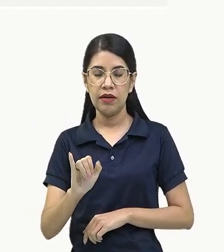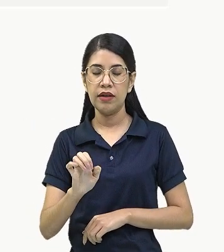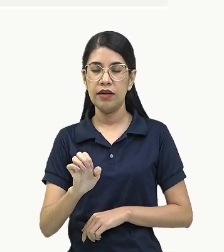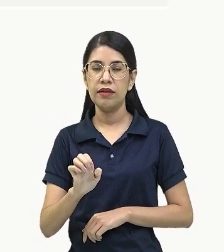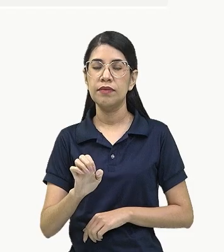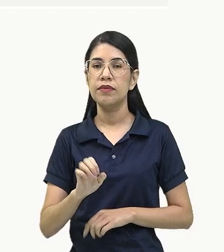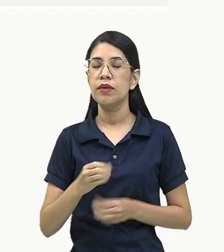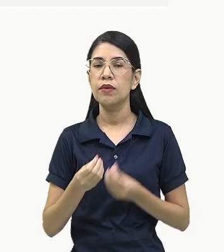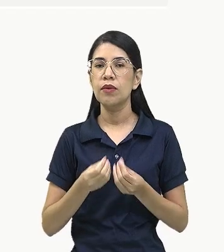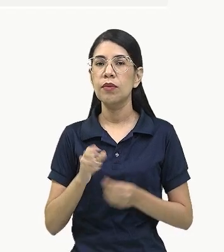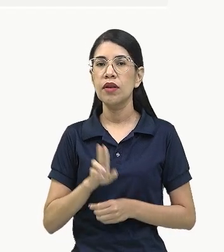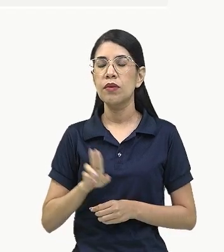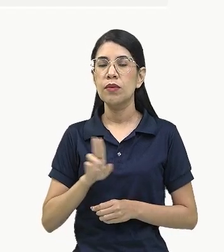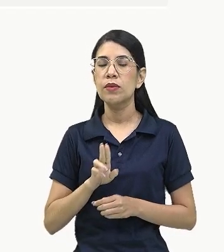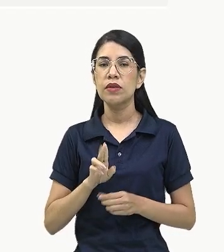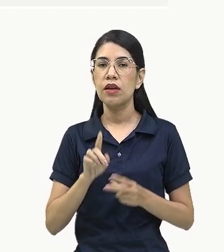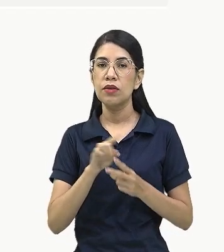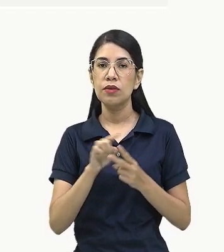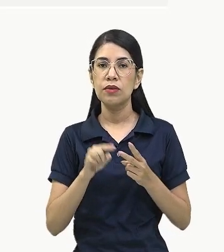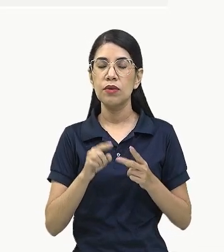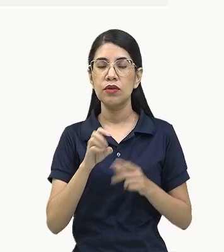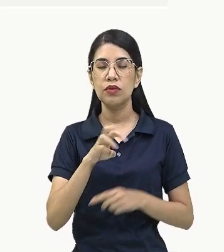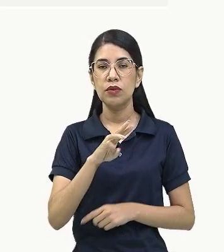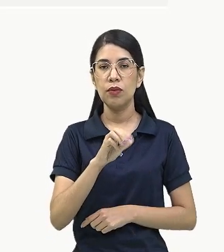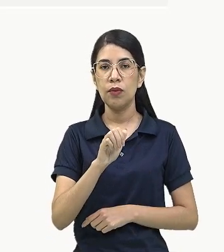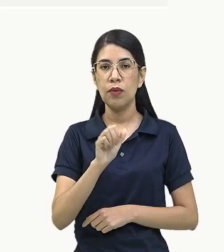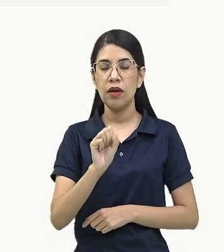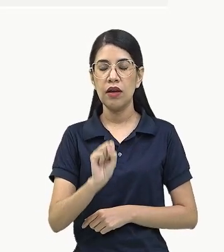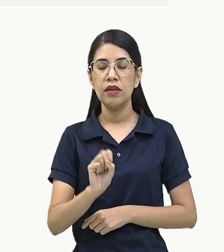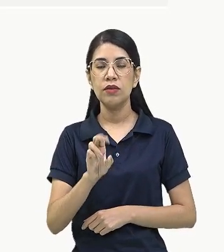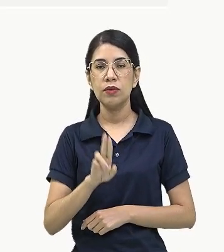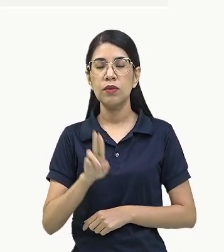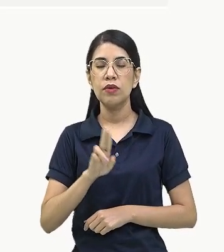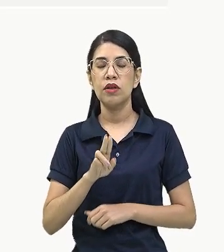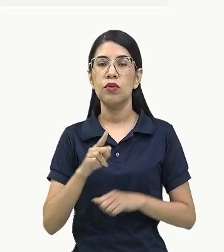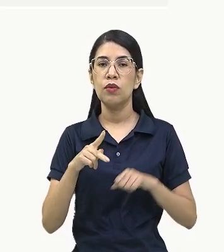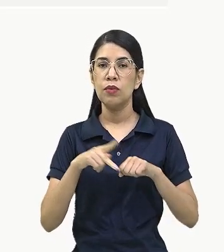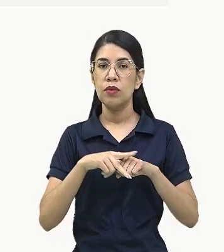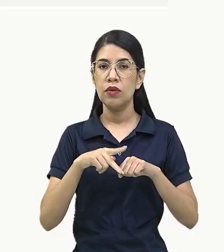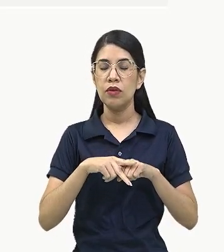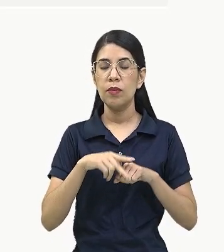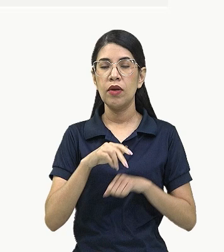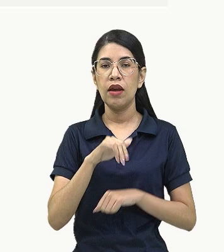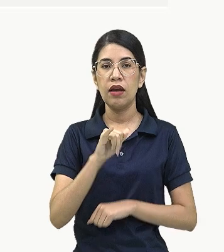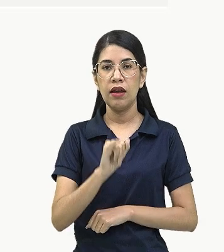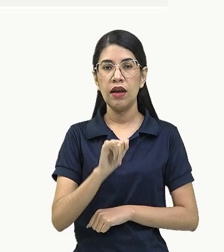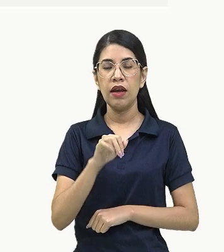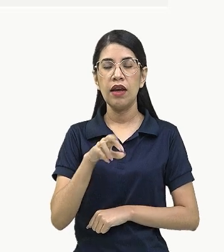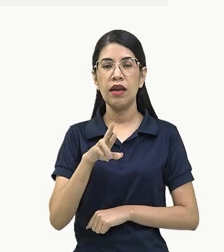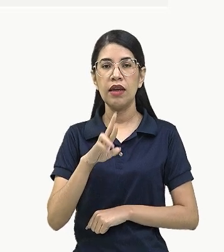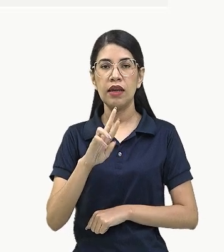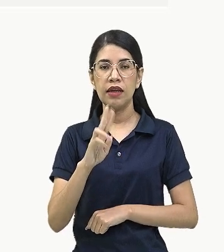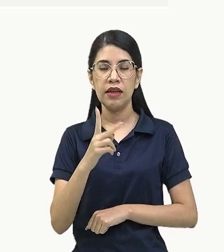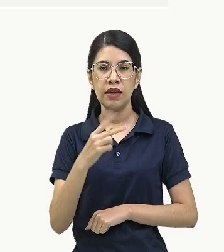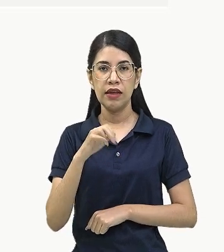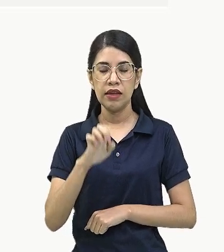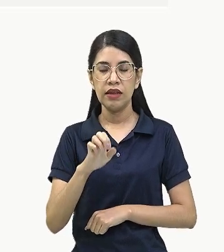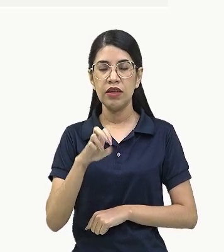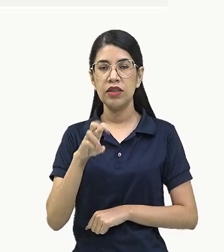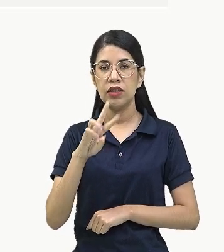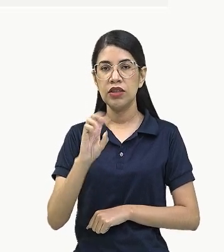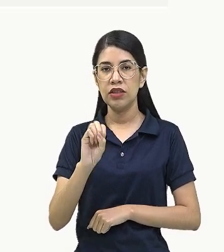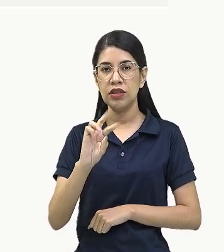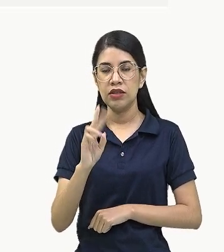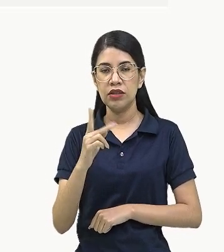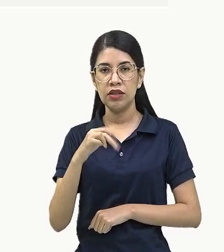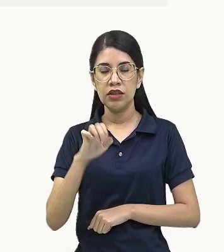e quando que eu utilizo were? O was eu vou utilizar para os pronomes I, he, she, it. E o were eu